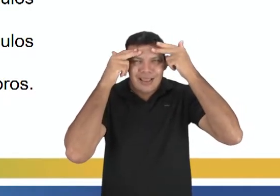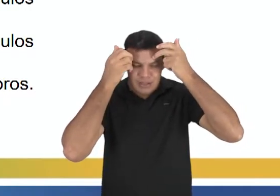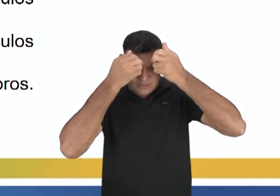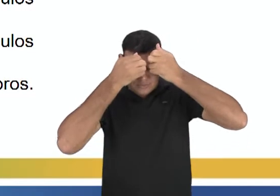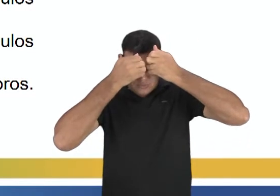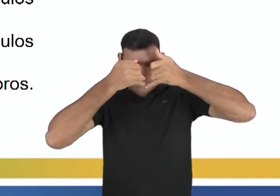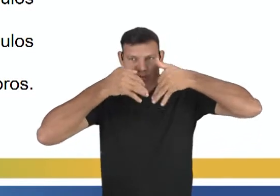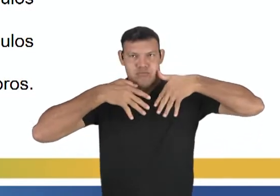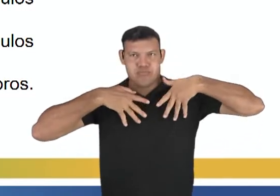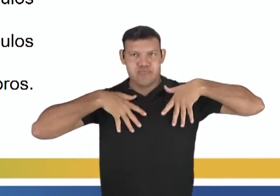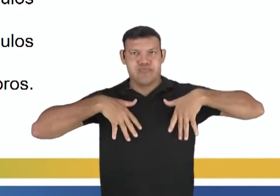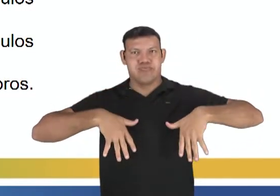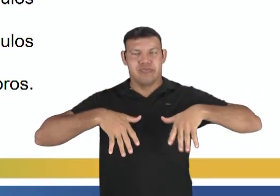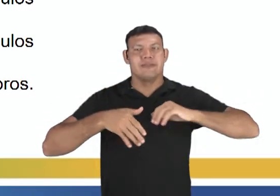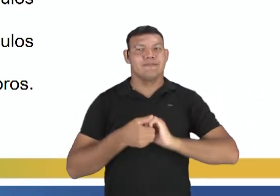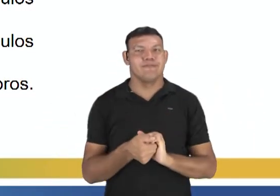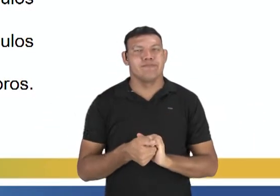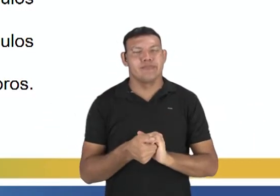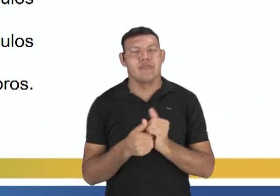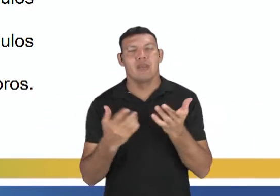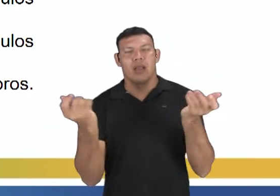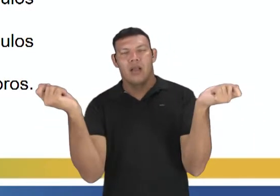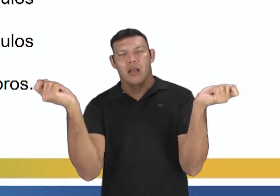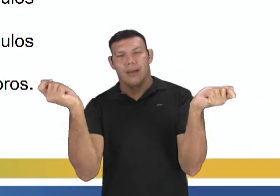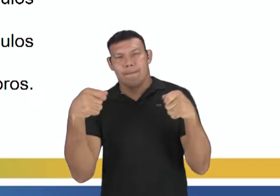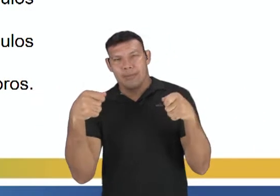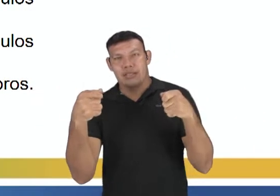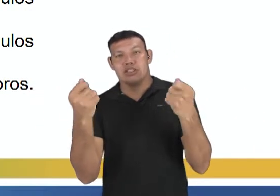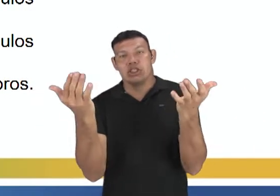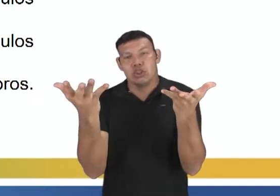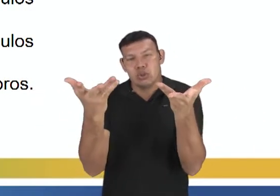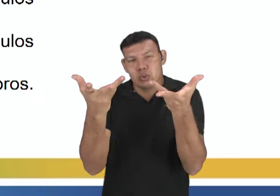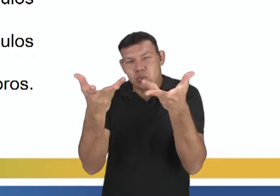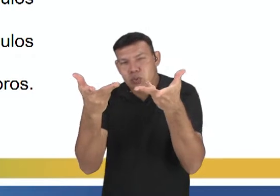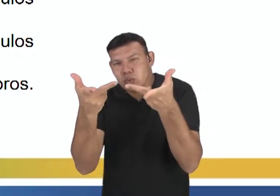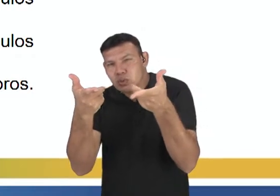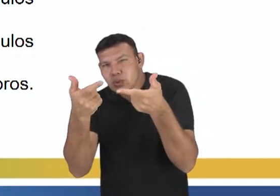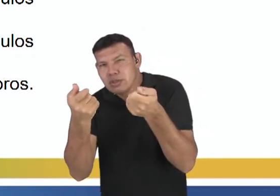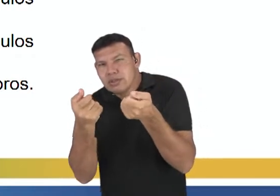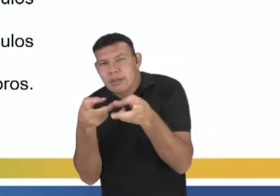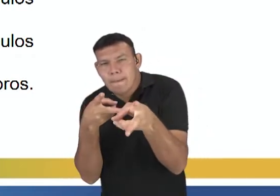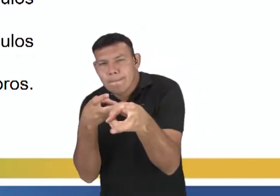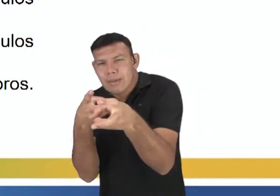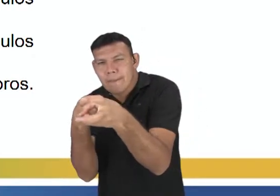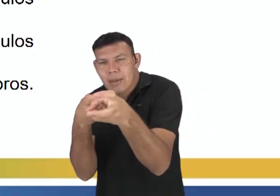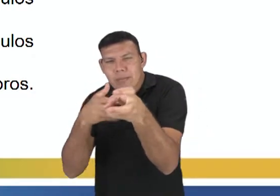na capacidade de perceber o meio e transformam, né,